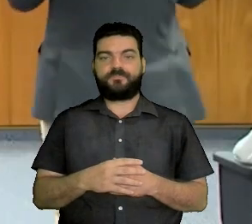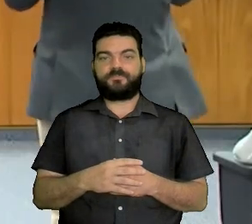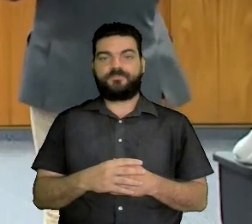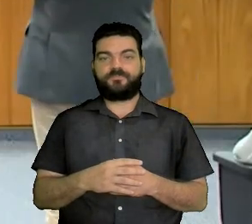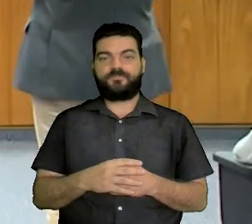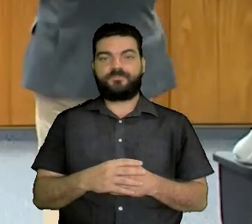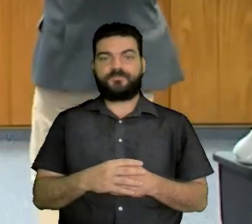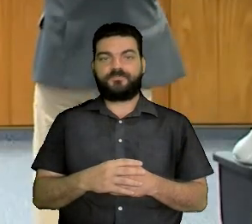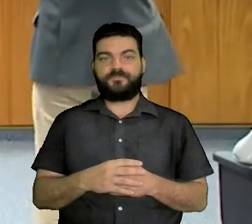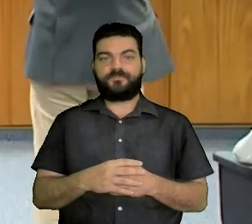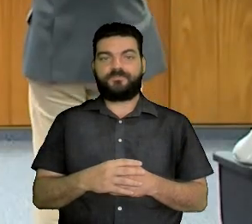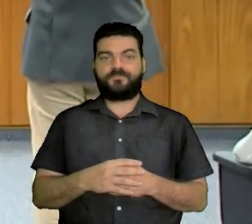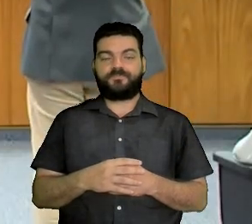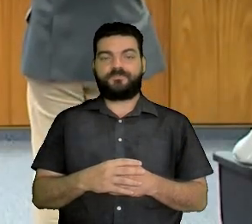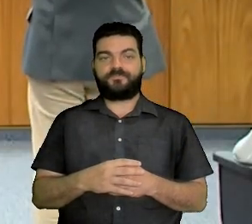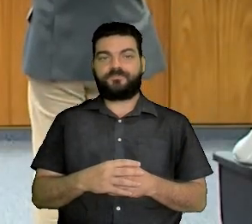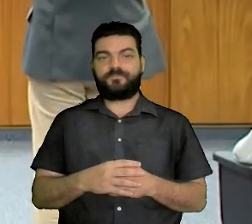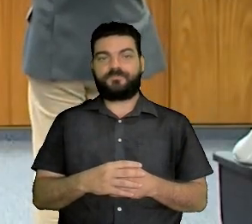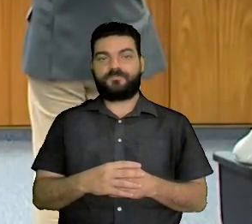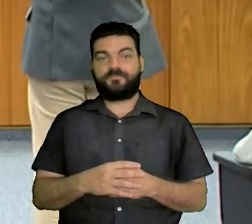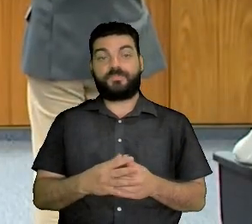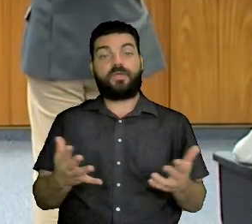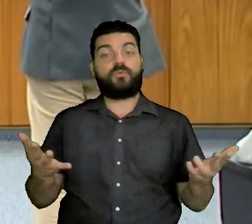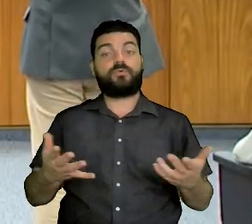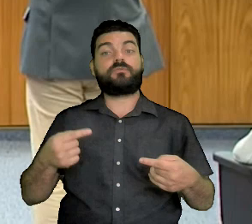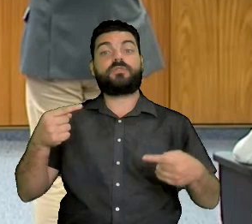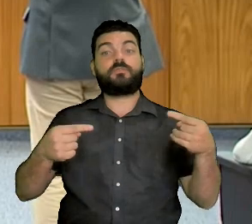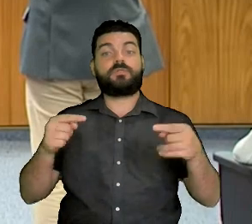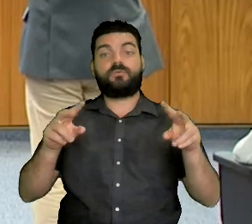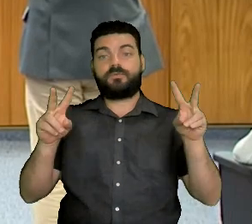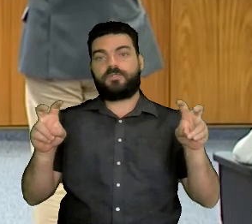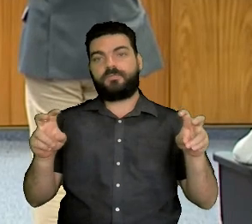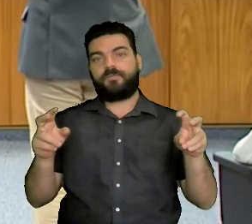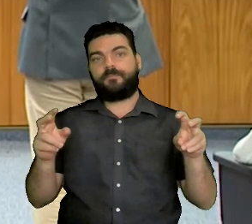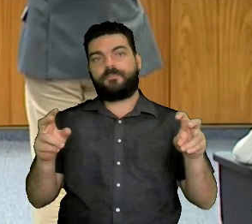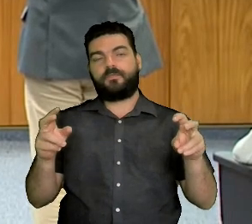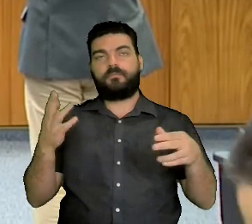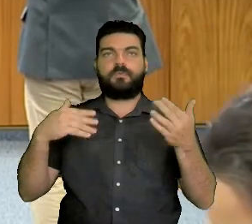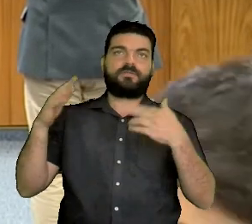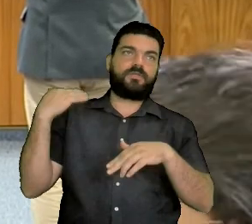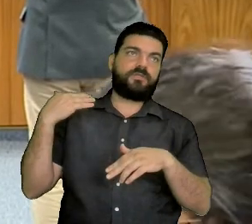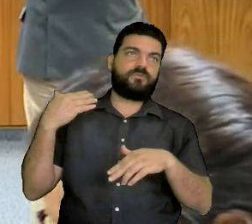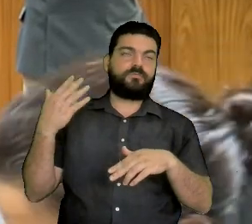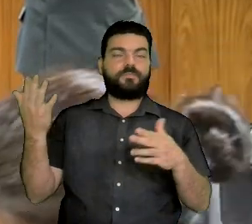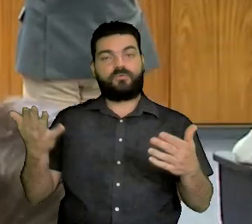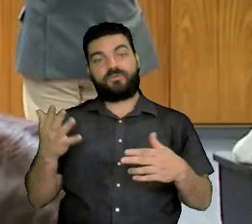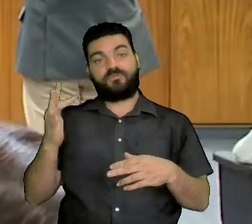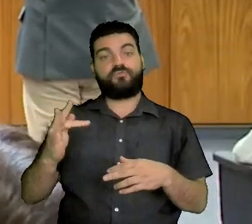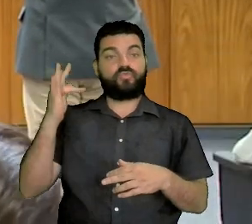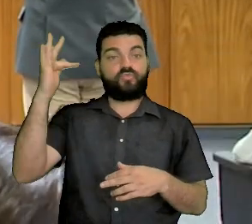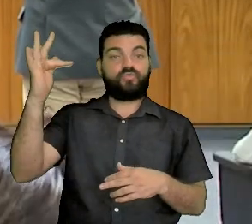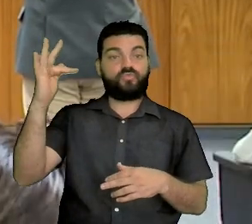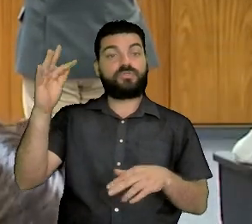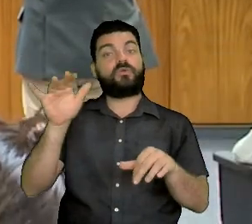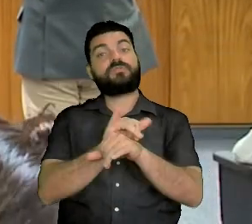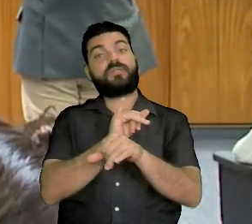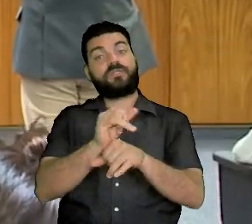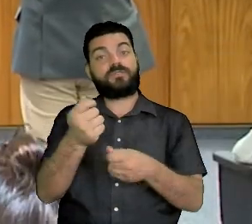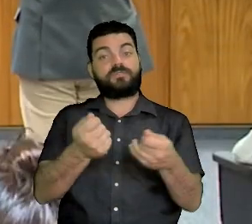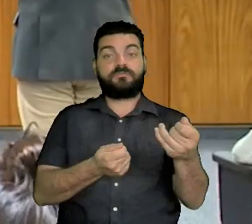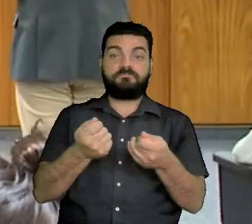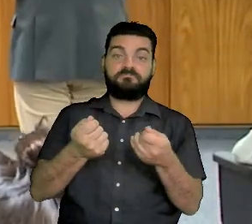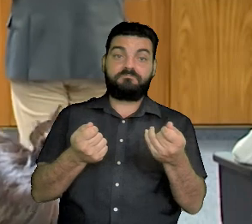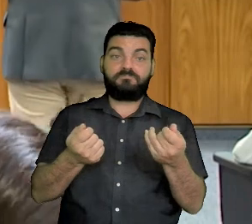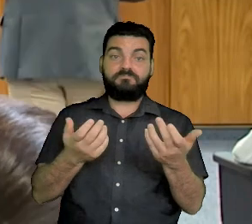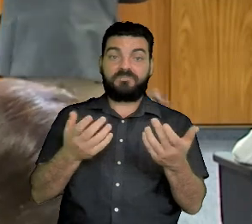Nós estamos aqui para debater o tema passado, presente e futuro dos meios consensuais de solução de conflitos